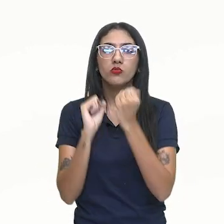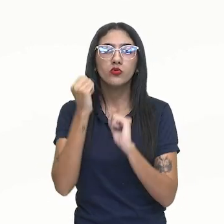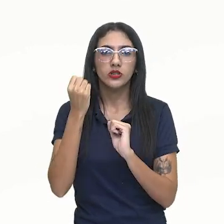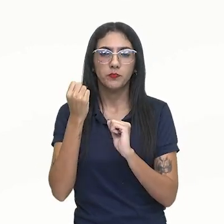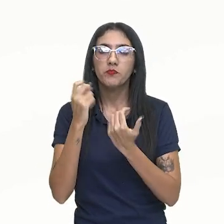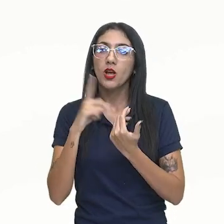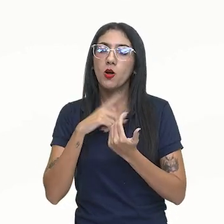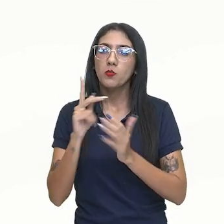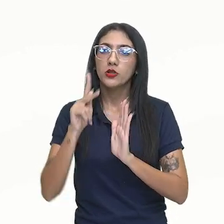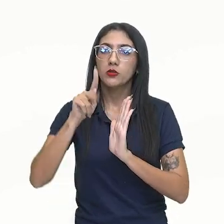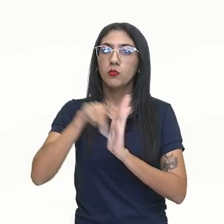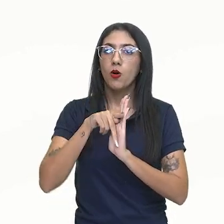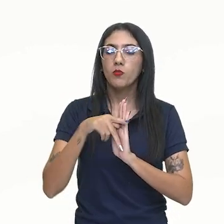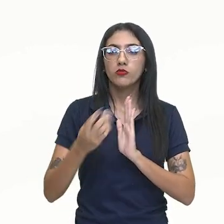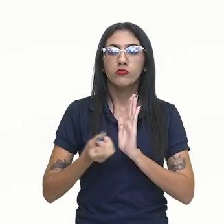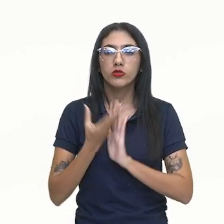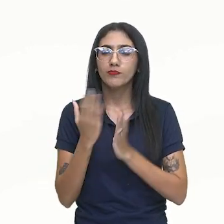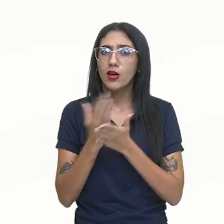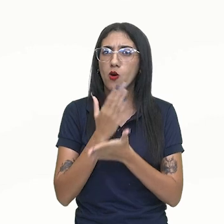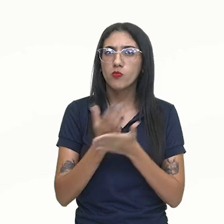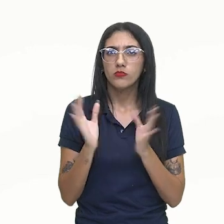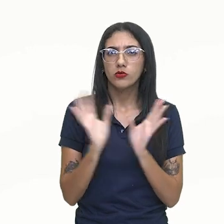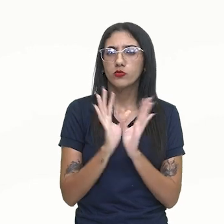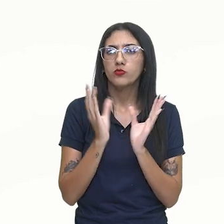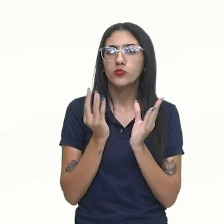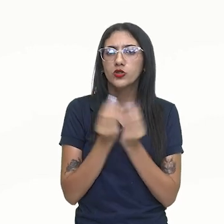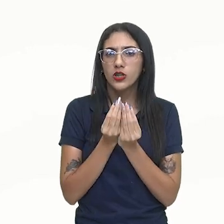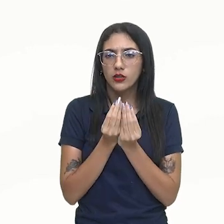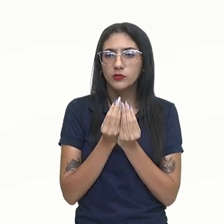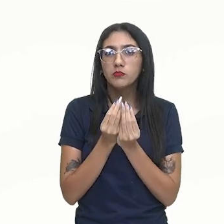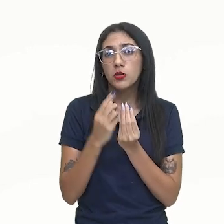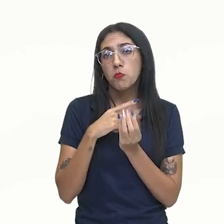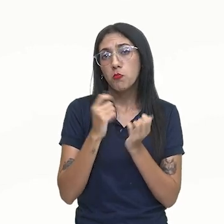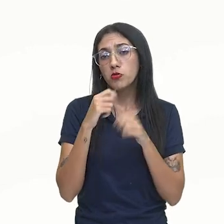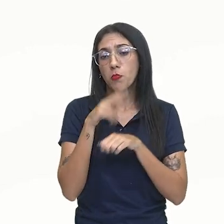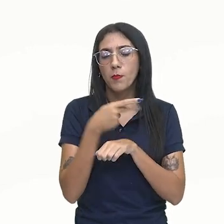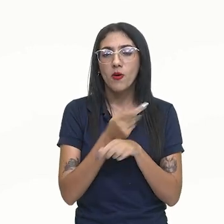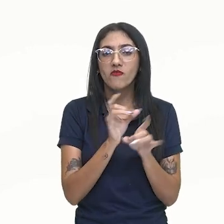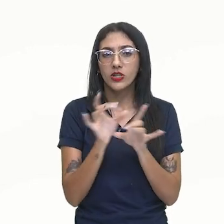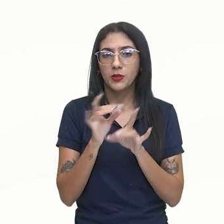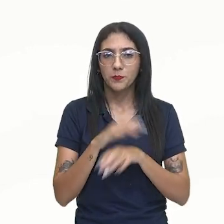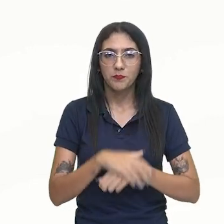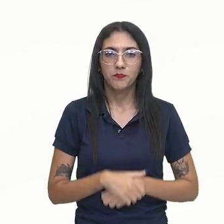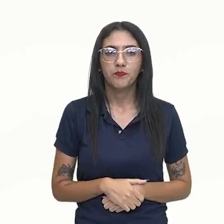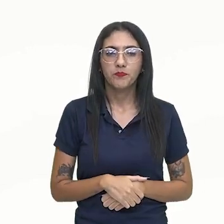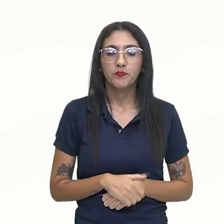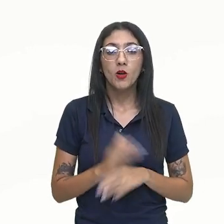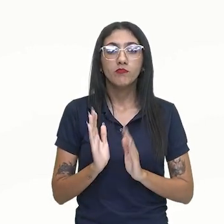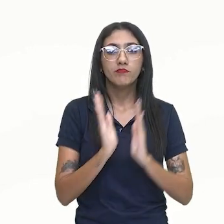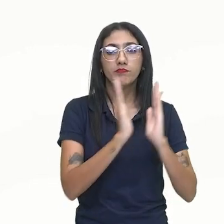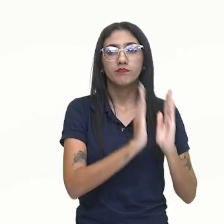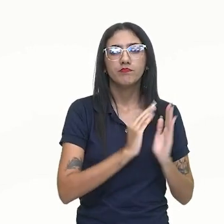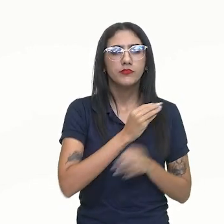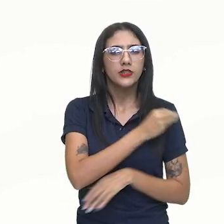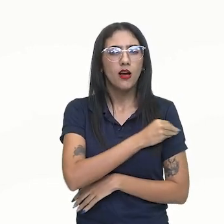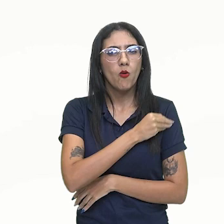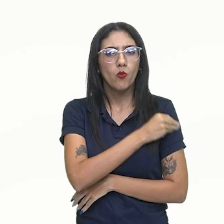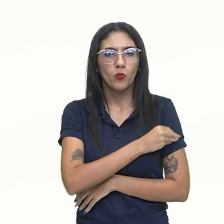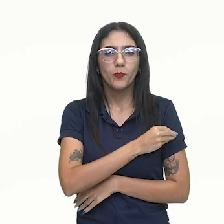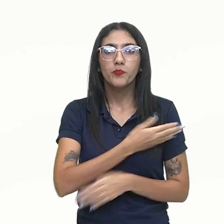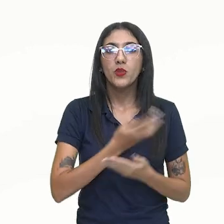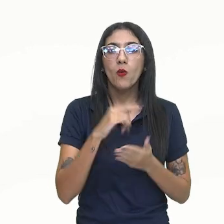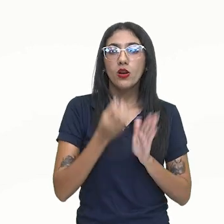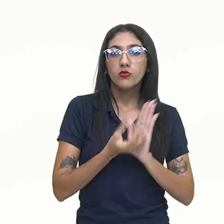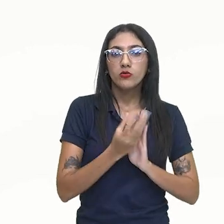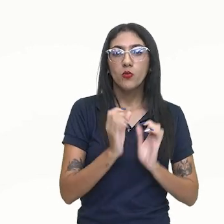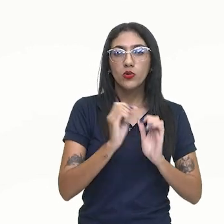para que se produzam algumas substâncias, né, comercializadas. Por exemplo, a fermentação alcoólica ela vai